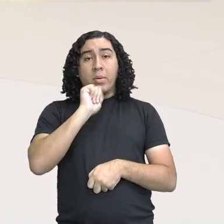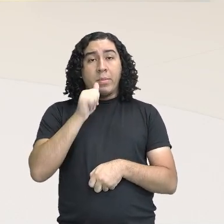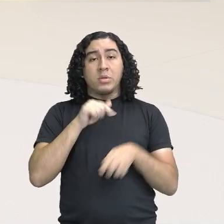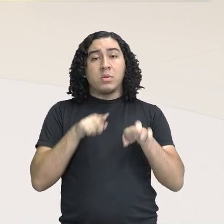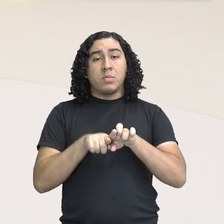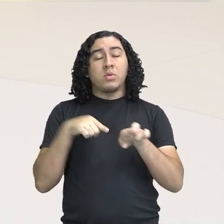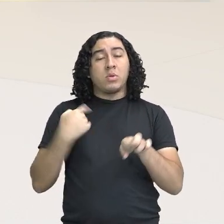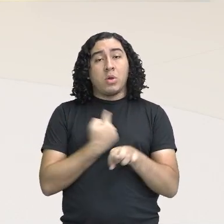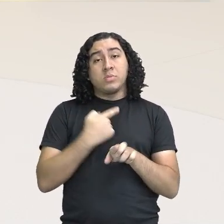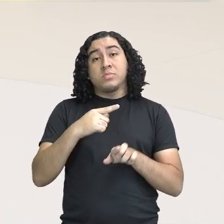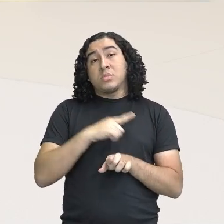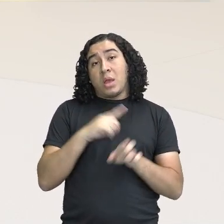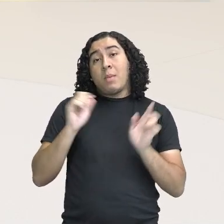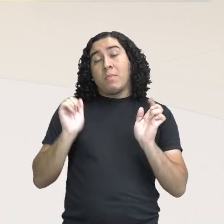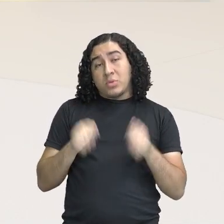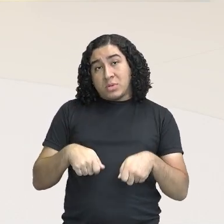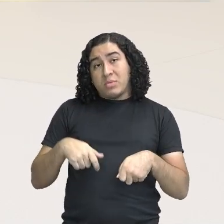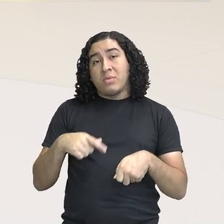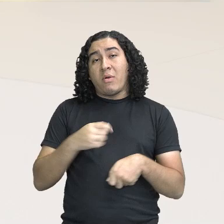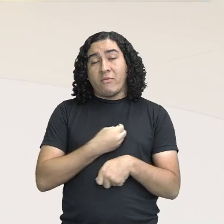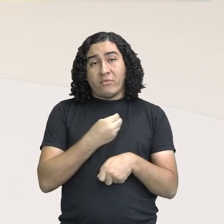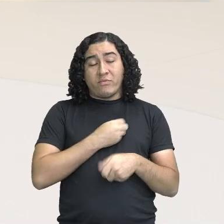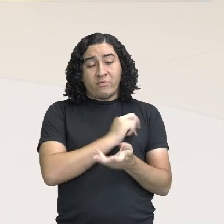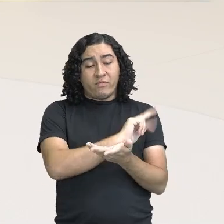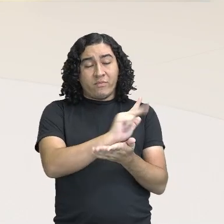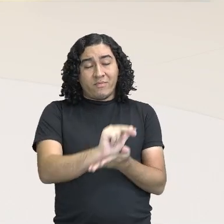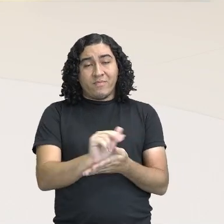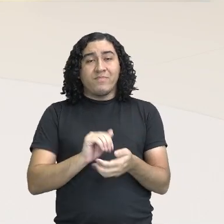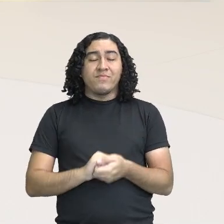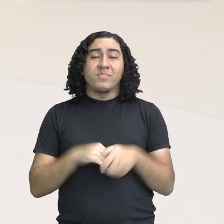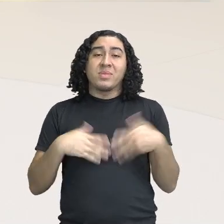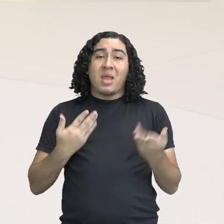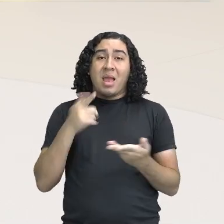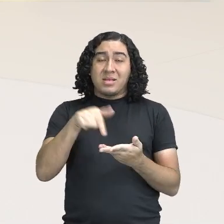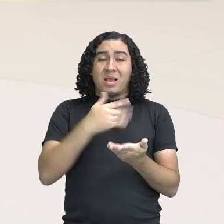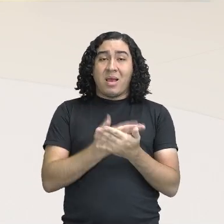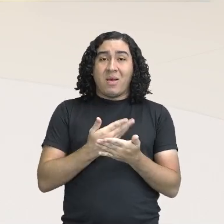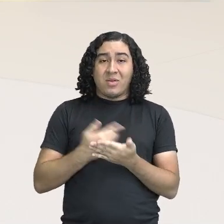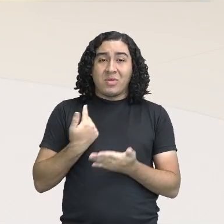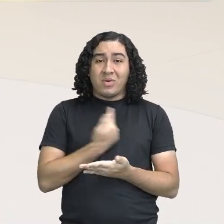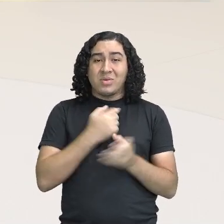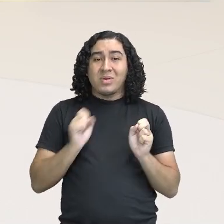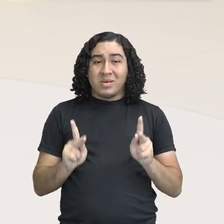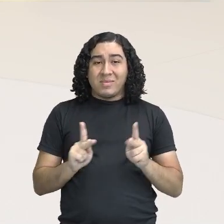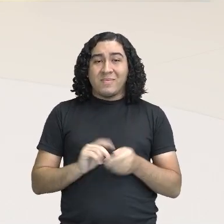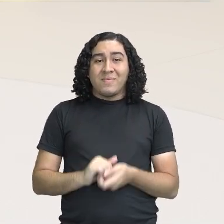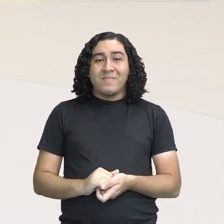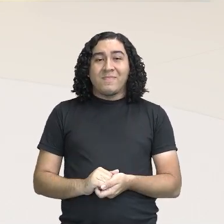gente poder ter justamente essa biodiversidade, certo? Então essa aí foi a nossa aula, né, professor?